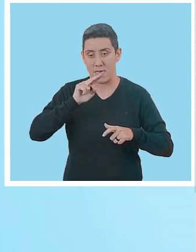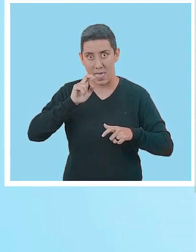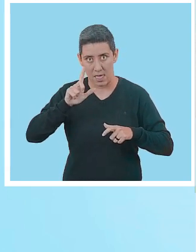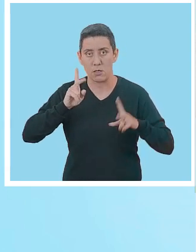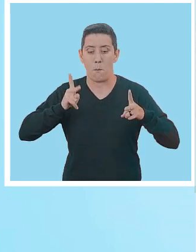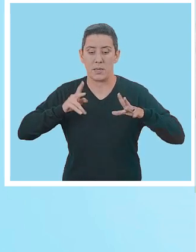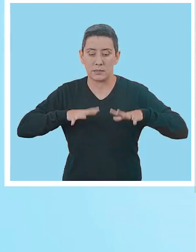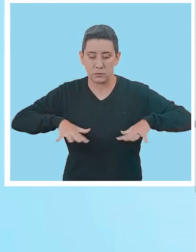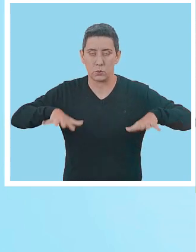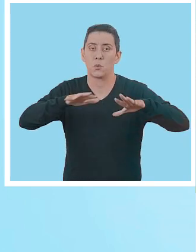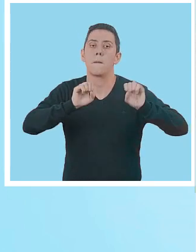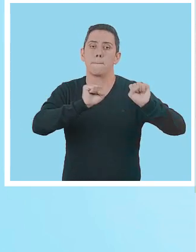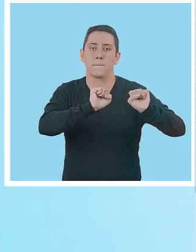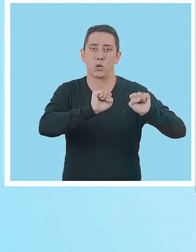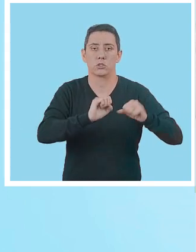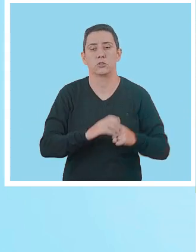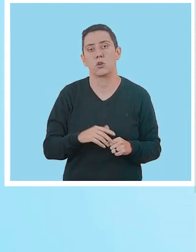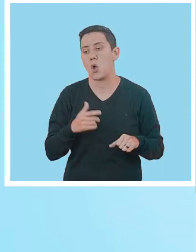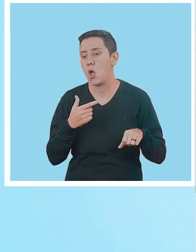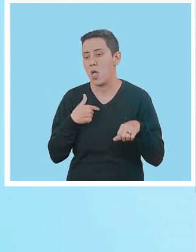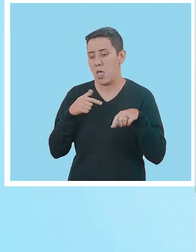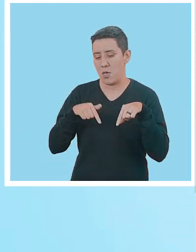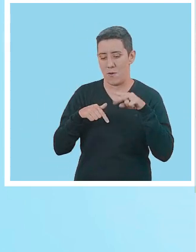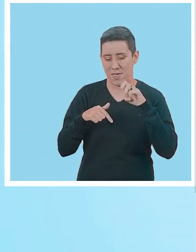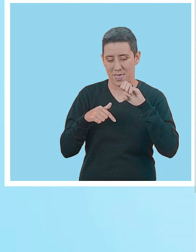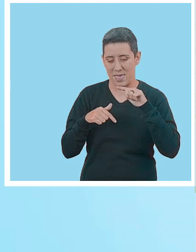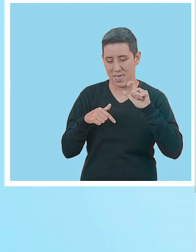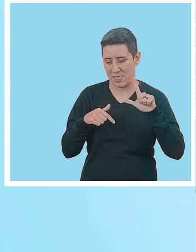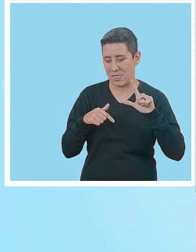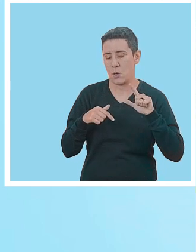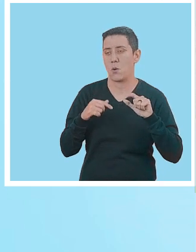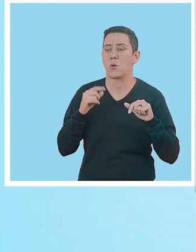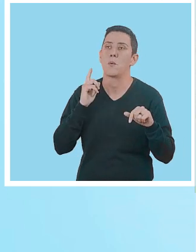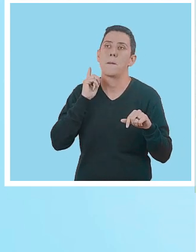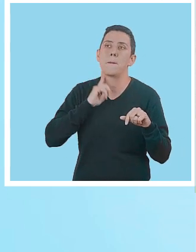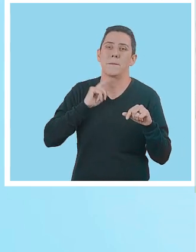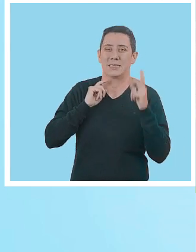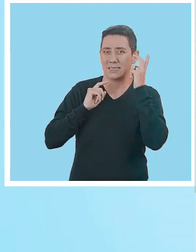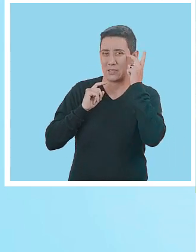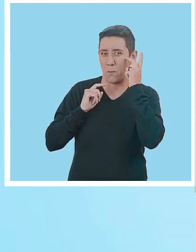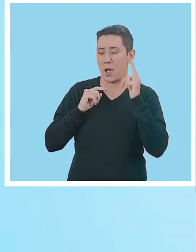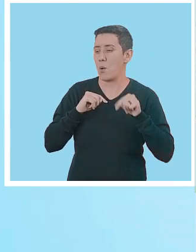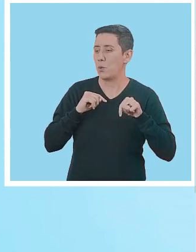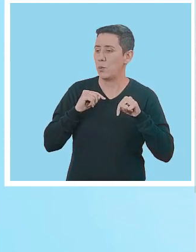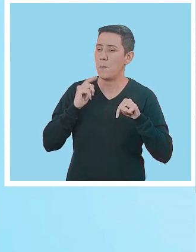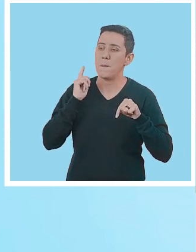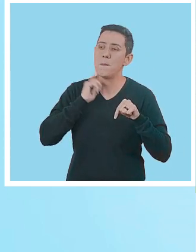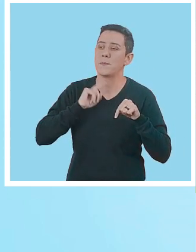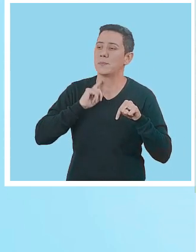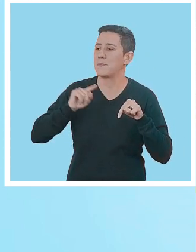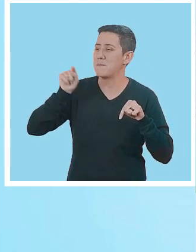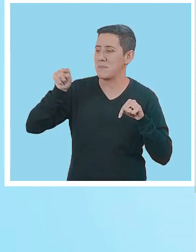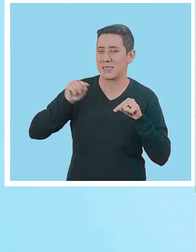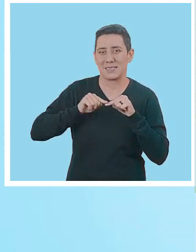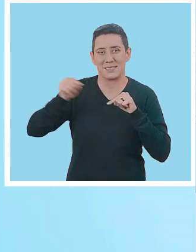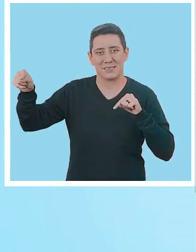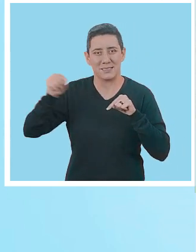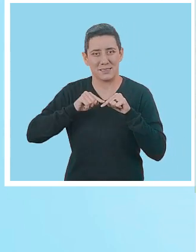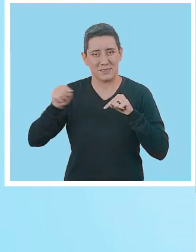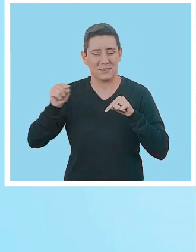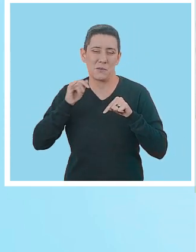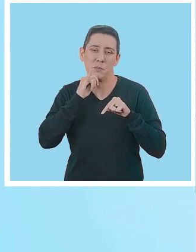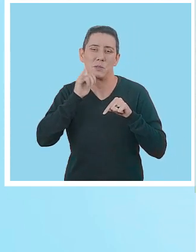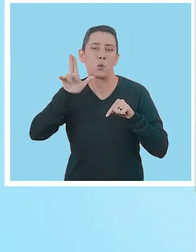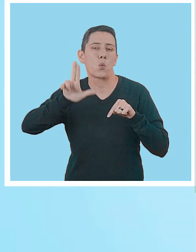então quem por exemplo quem é de Minas Gerais né mora em Uberlândia